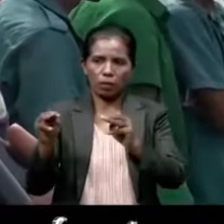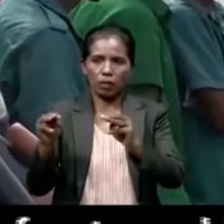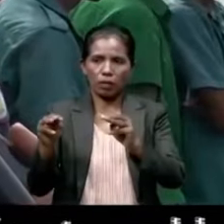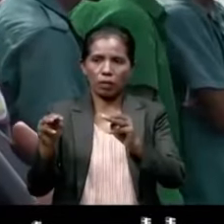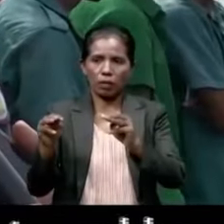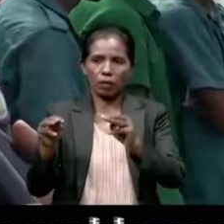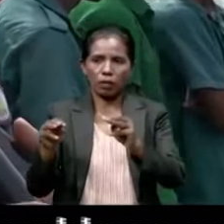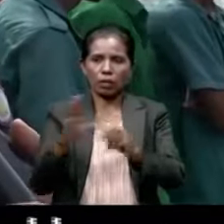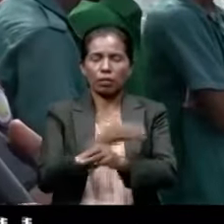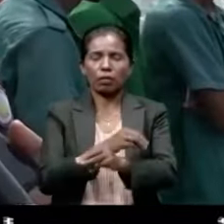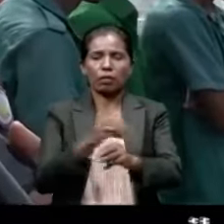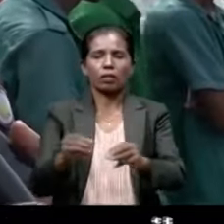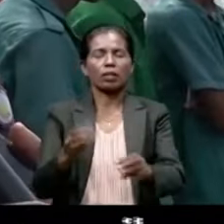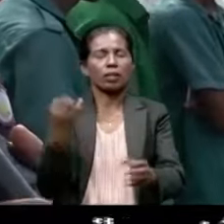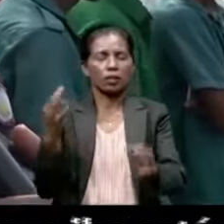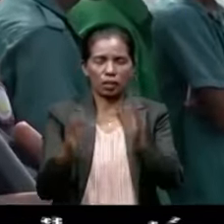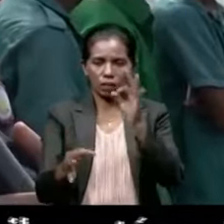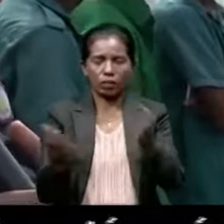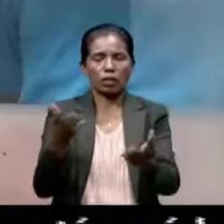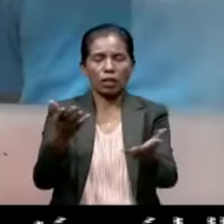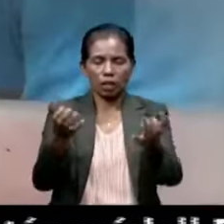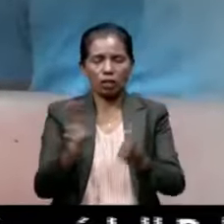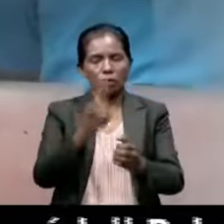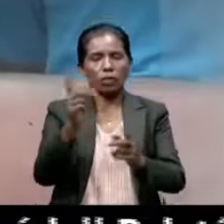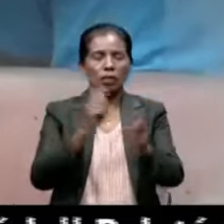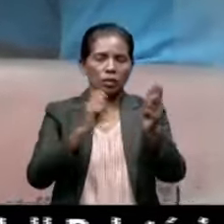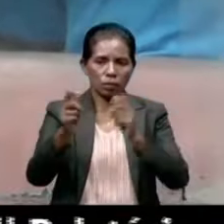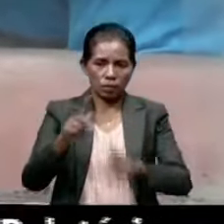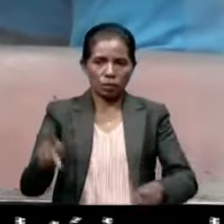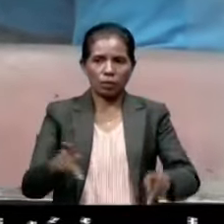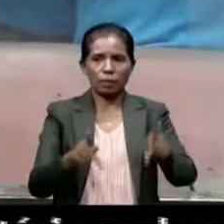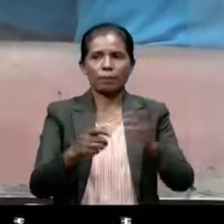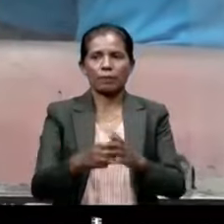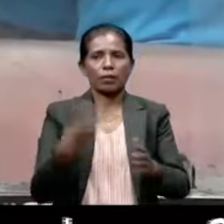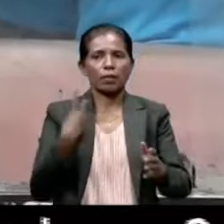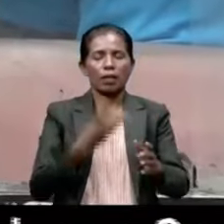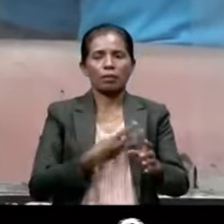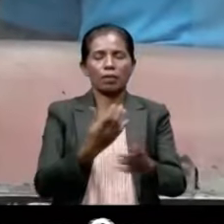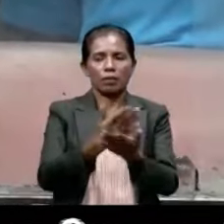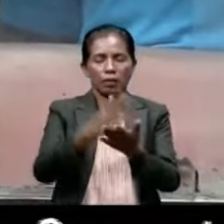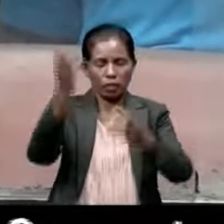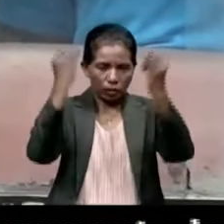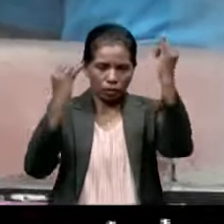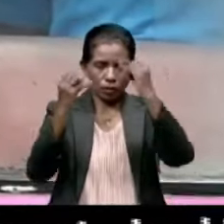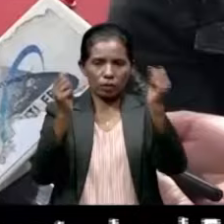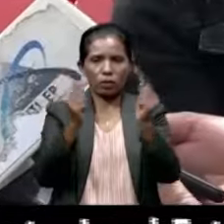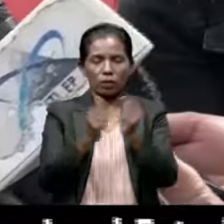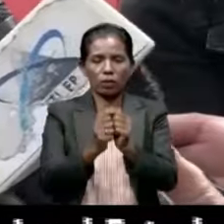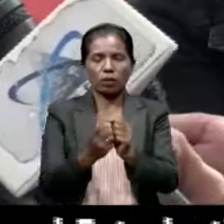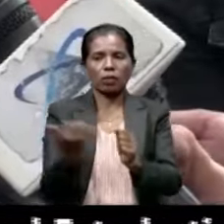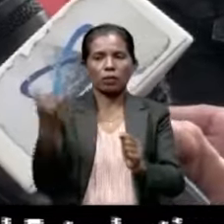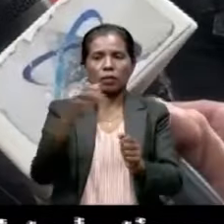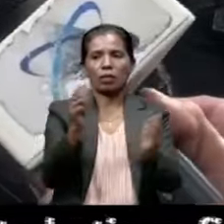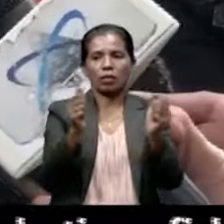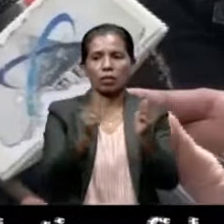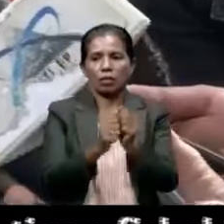sernia isin lolon rasi quando sira a cargo usa transporte público. A mi halo ona entrevista ho sira condutor